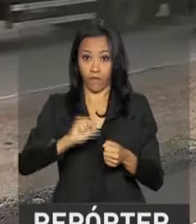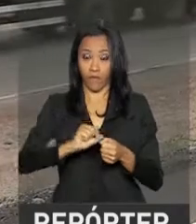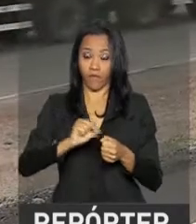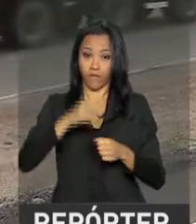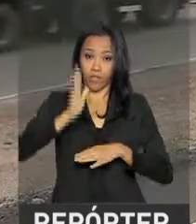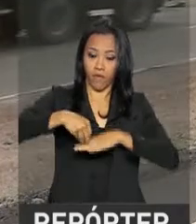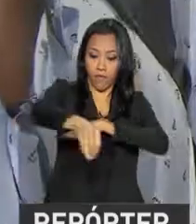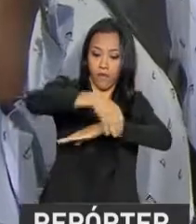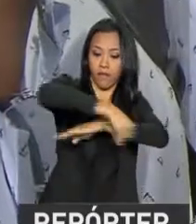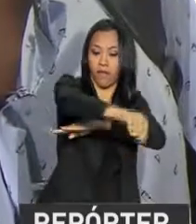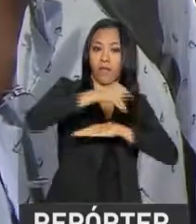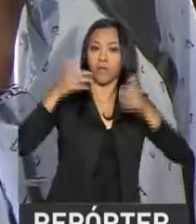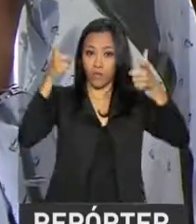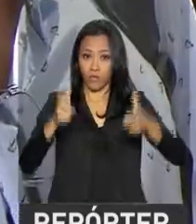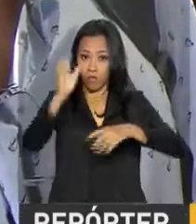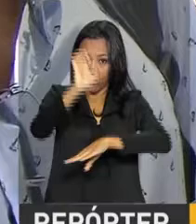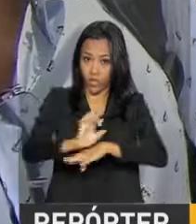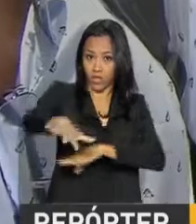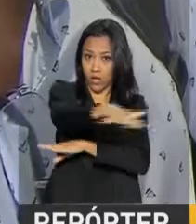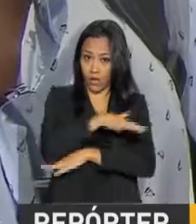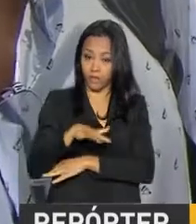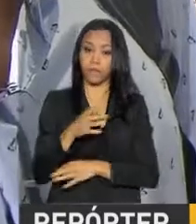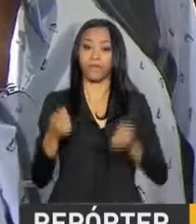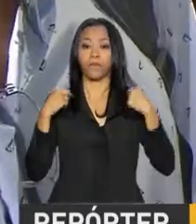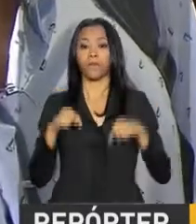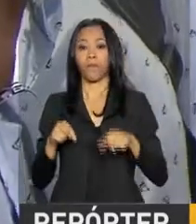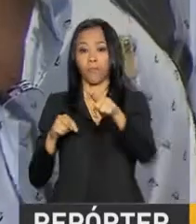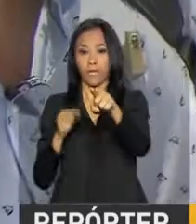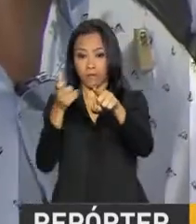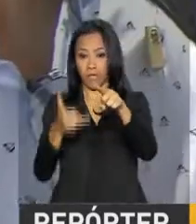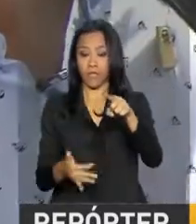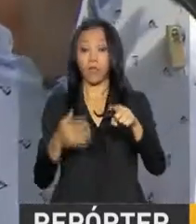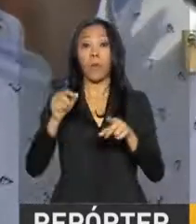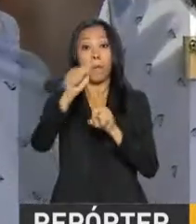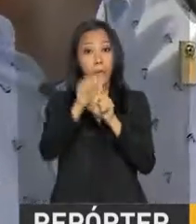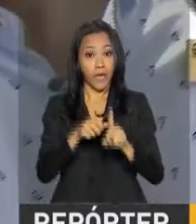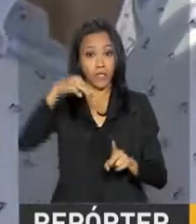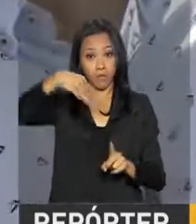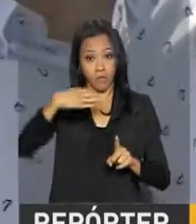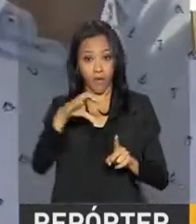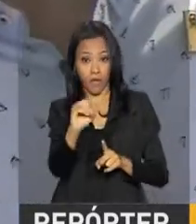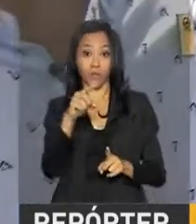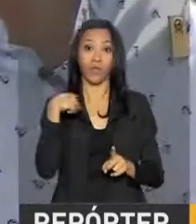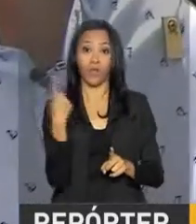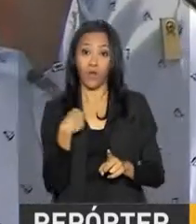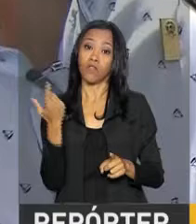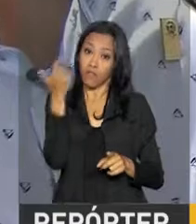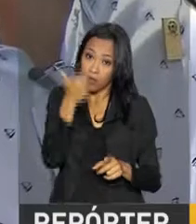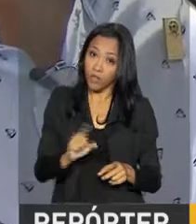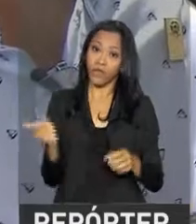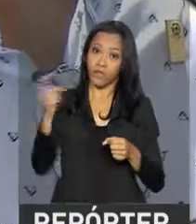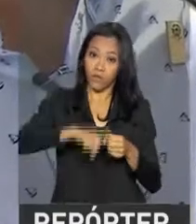do governo federal. Em março, agora, nós estaremos aqui para a entrega do berço 108,